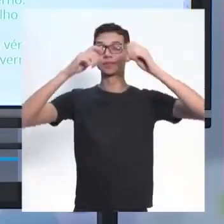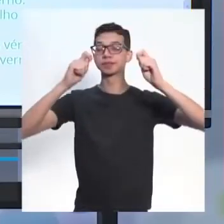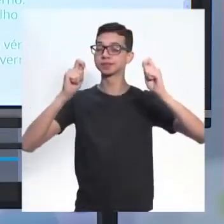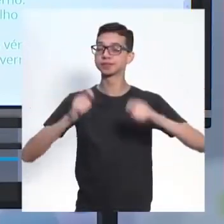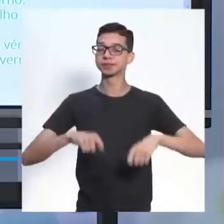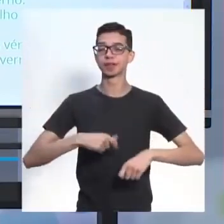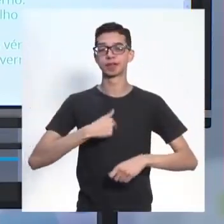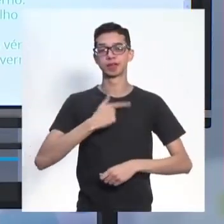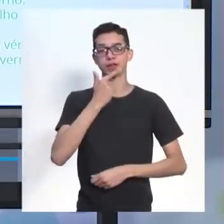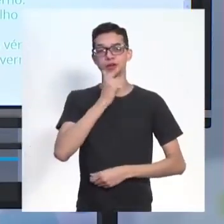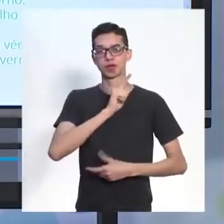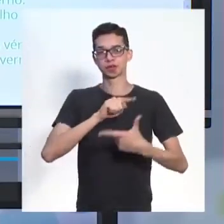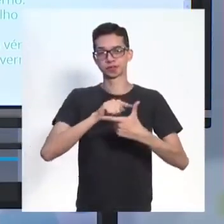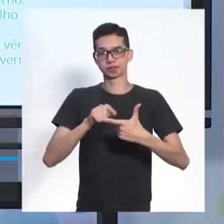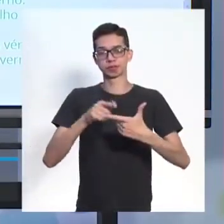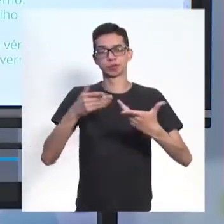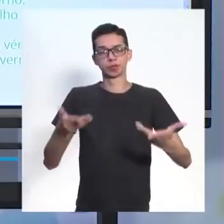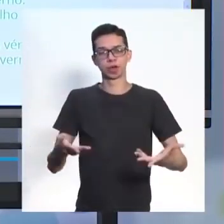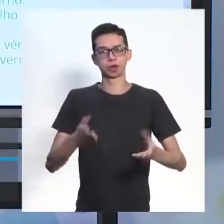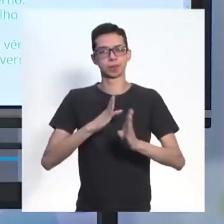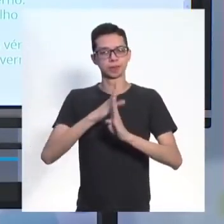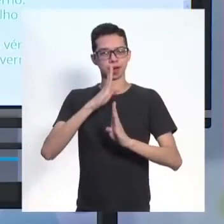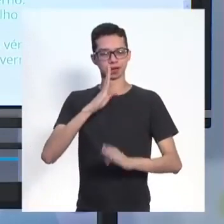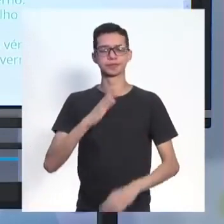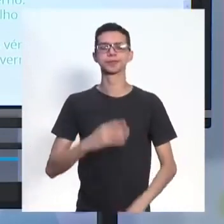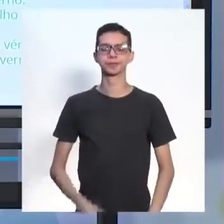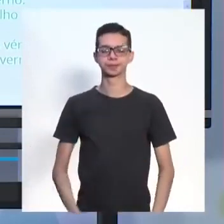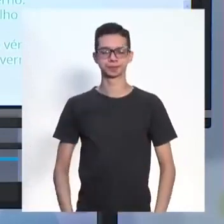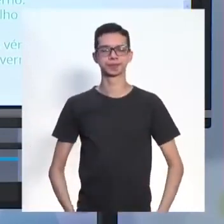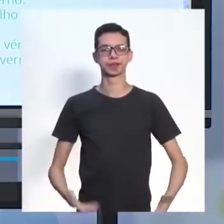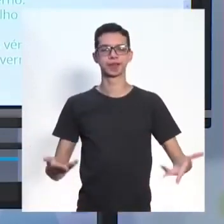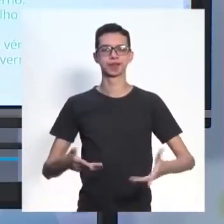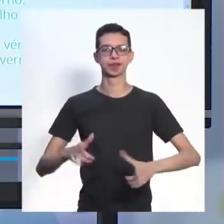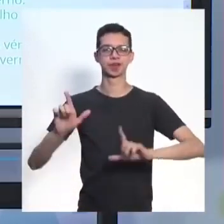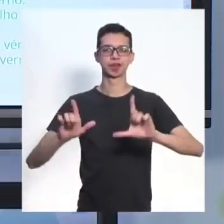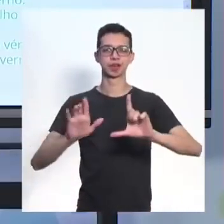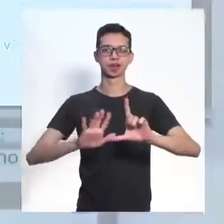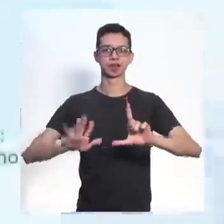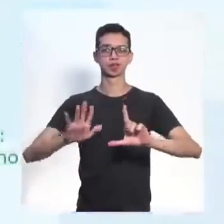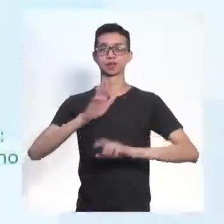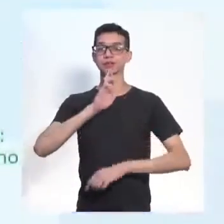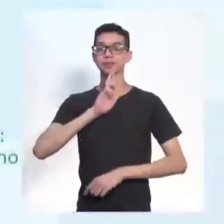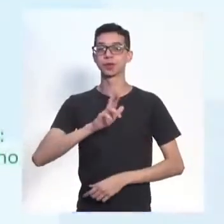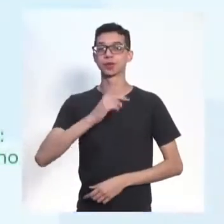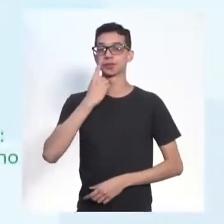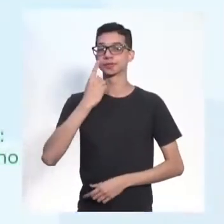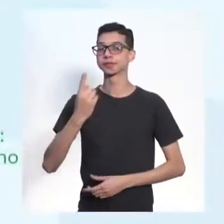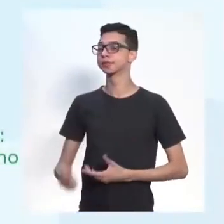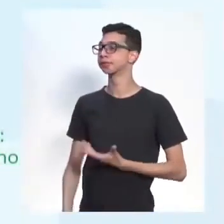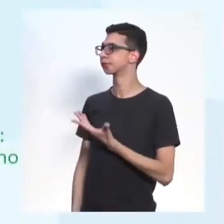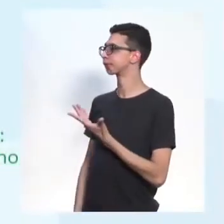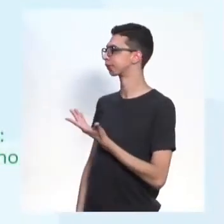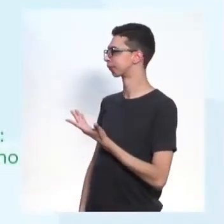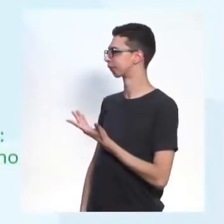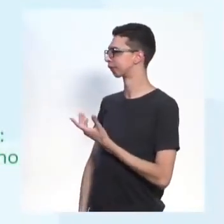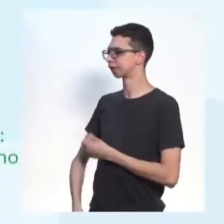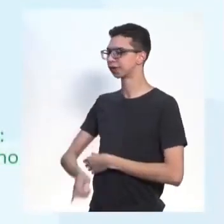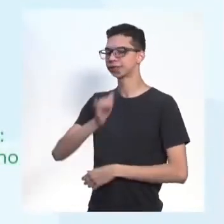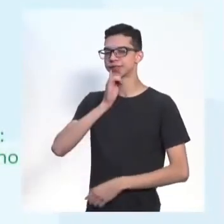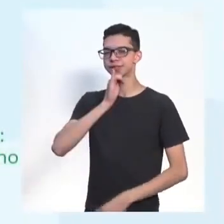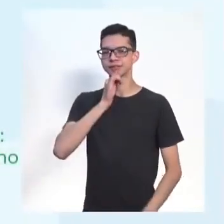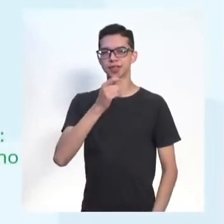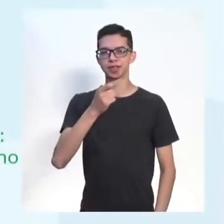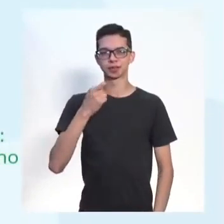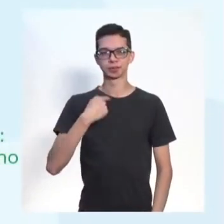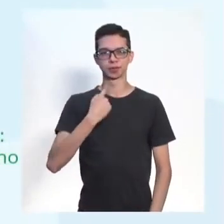encontrar o valor desse ângulo. Vai aparecer para vocês na telinha a resposta, que é a seguinte. Então, o ângulo, no caso x aí que eu